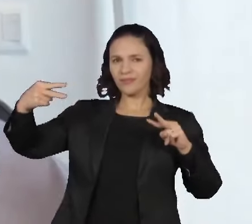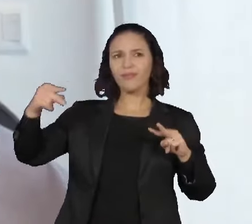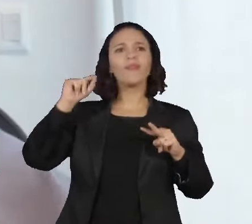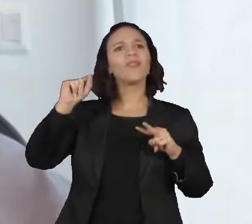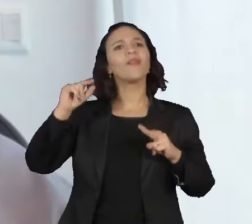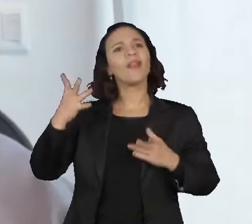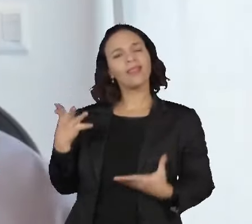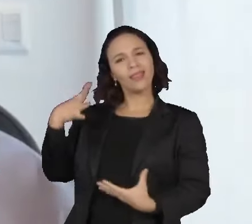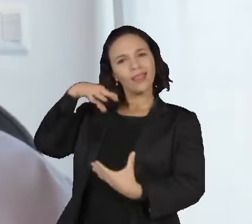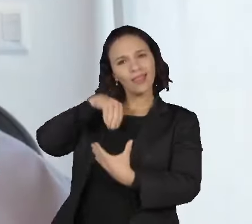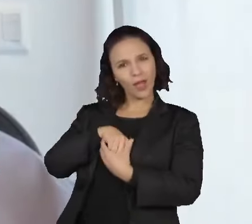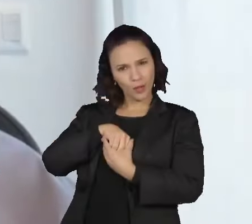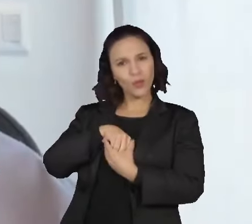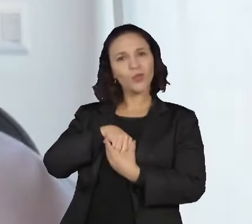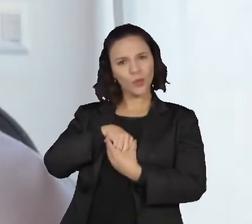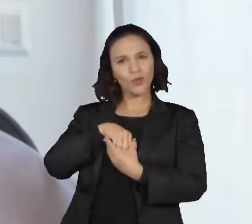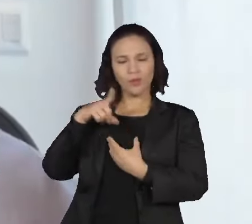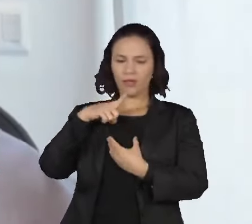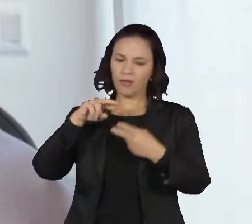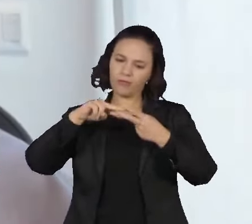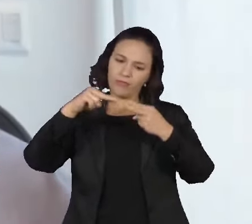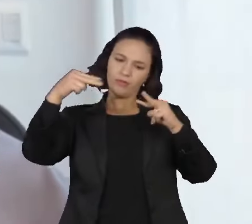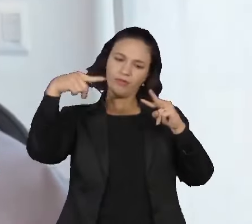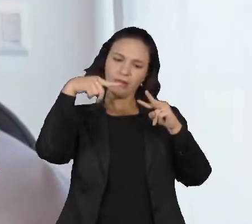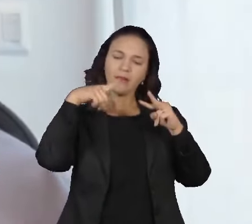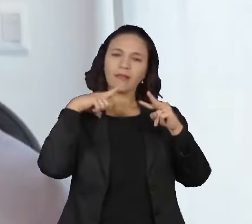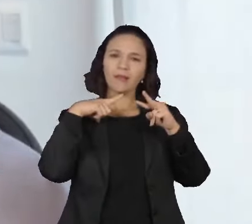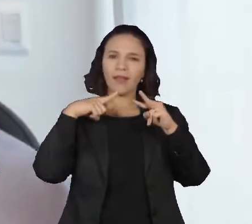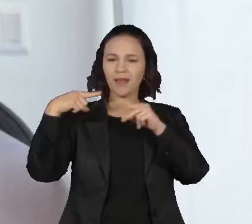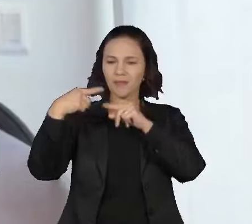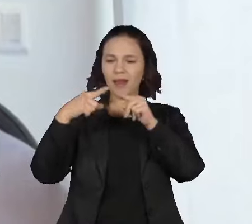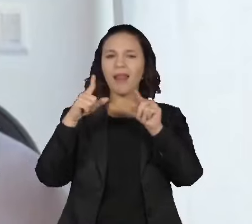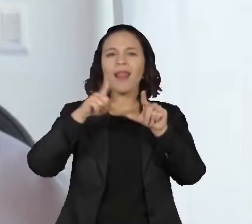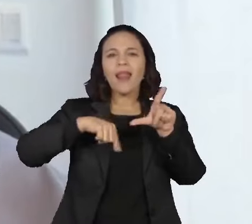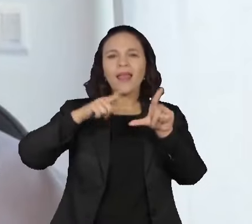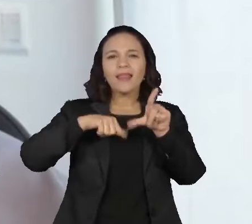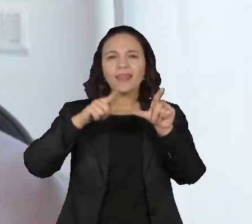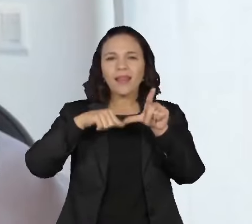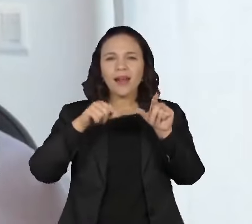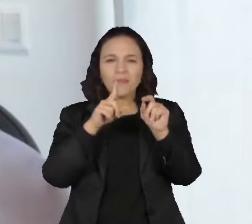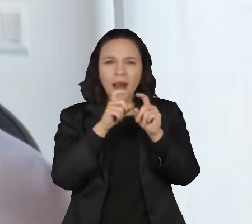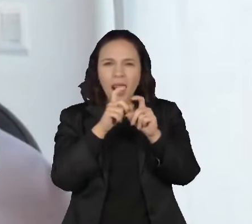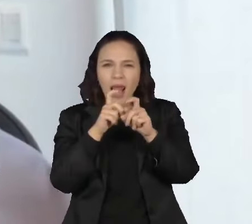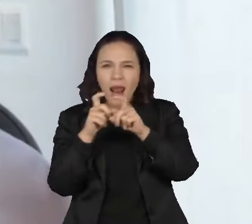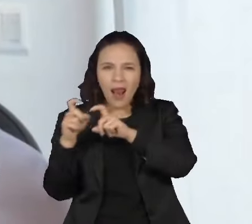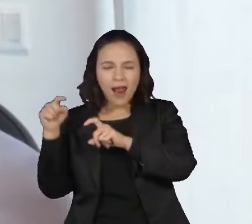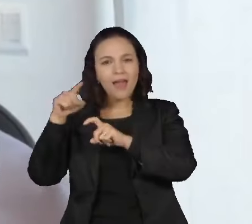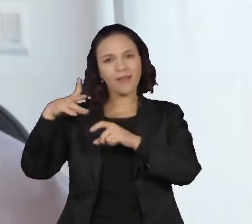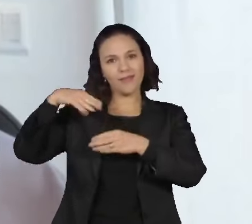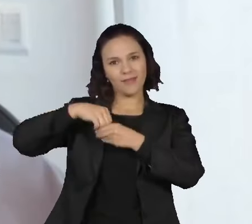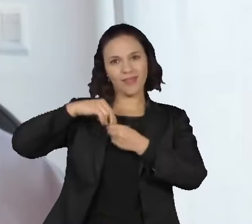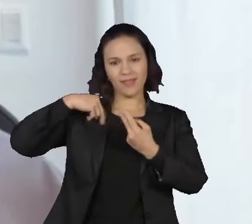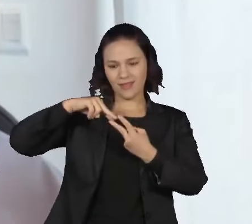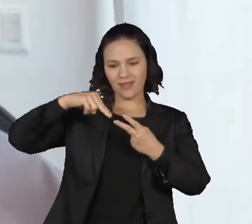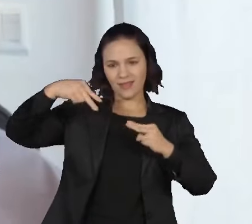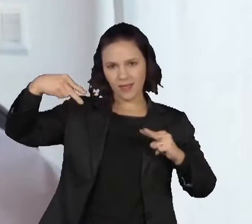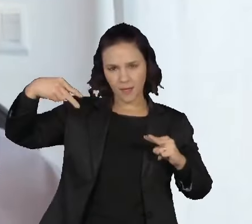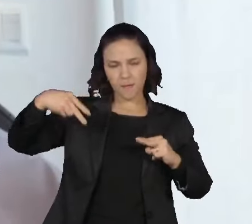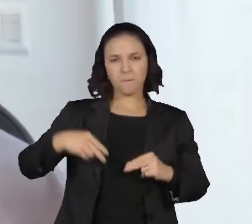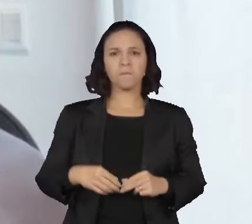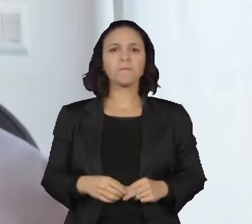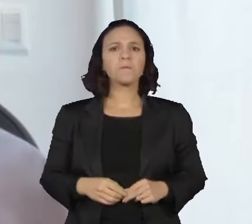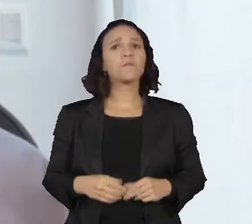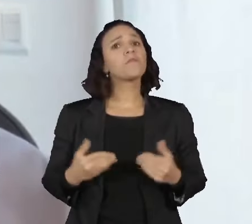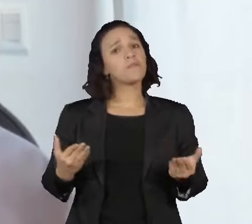do nosso DNA. São as sequências, aquelas letrinhas que a gente tem no nosso genoma e que a